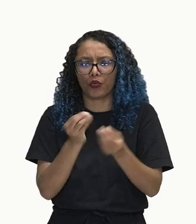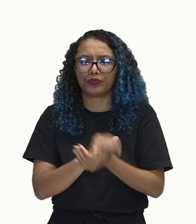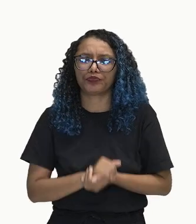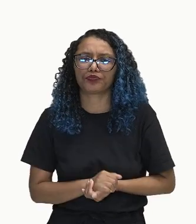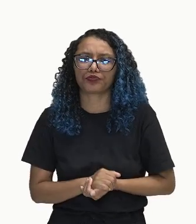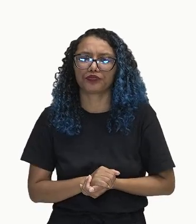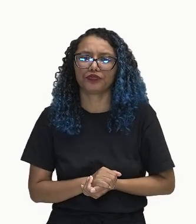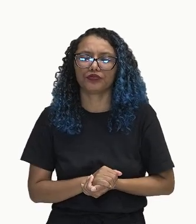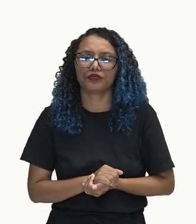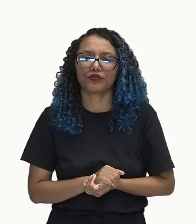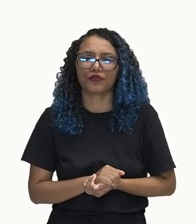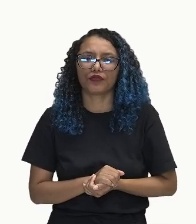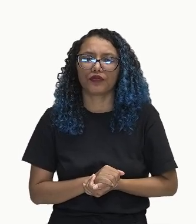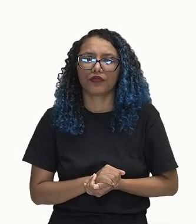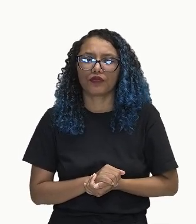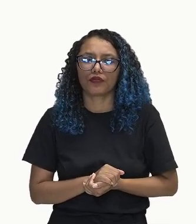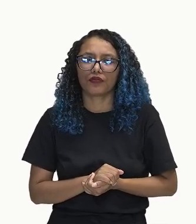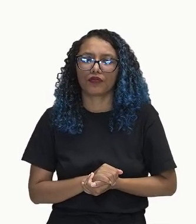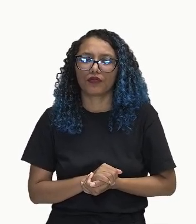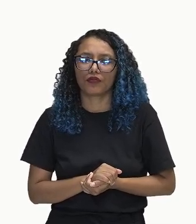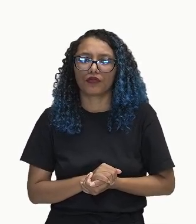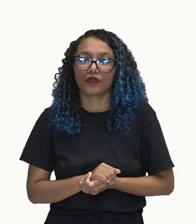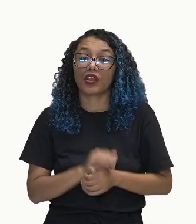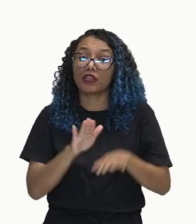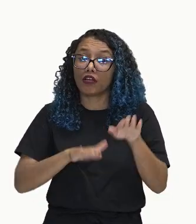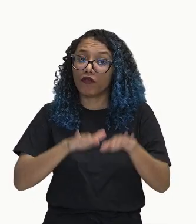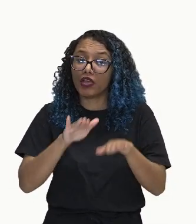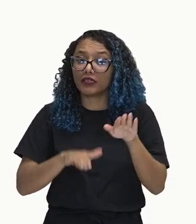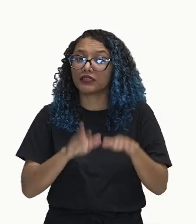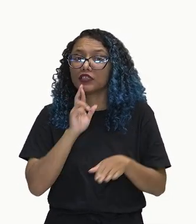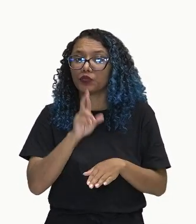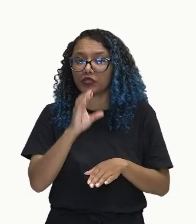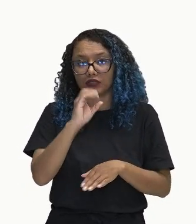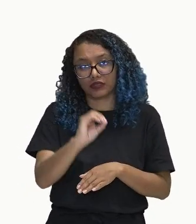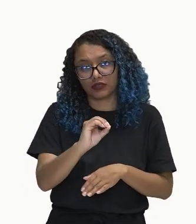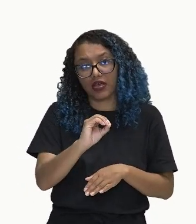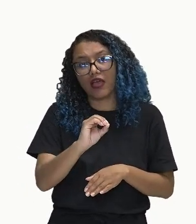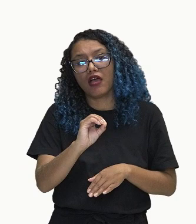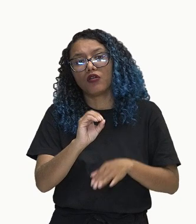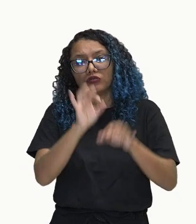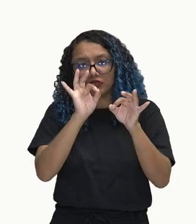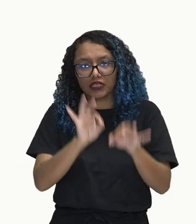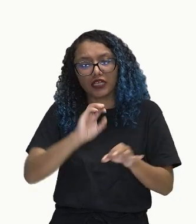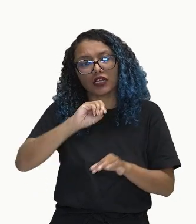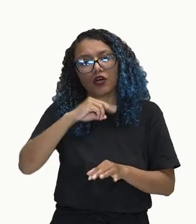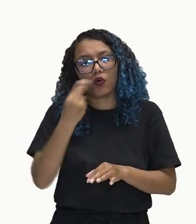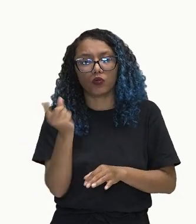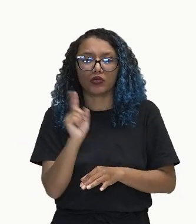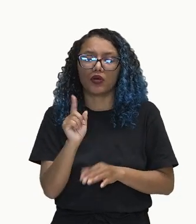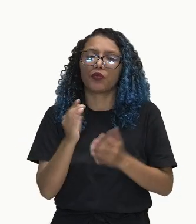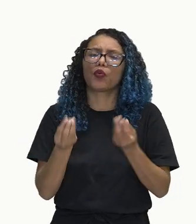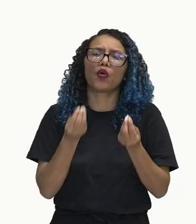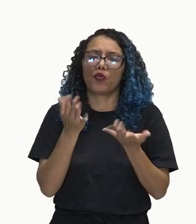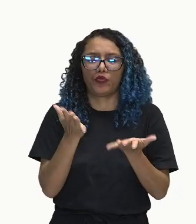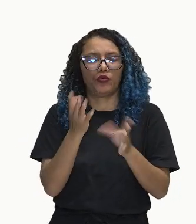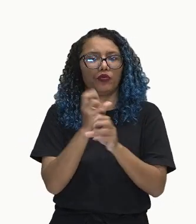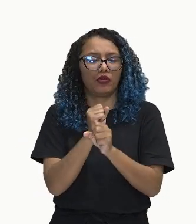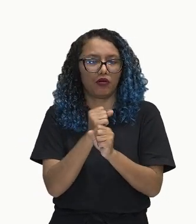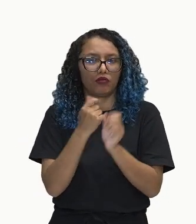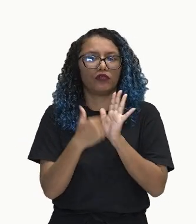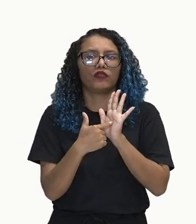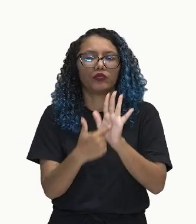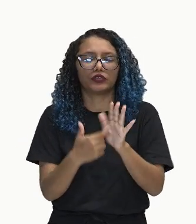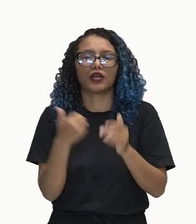tá? Pode ser que essa divisão seja exata ou não. Vamos verificar o que acontece então.